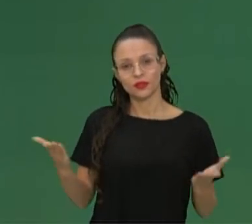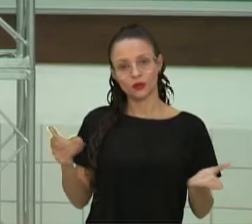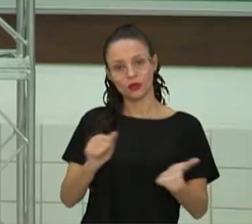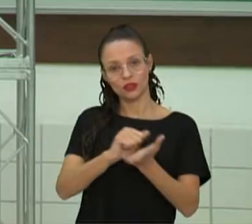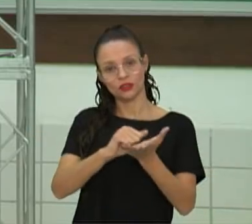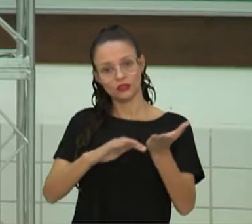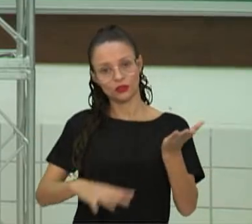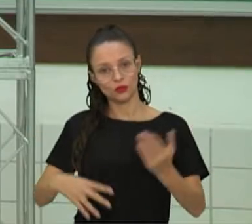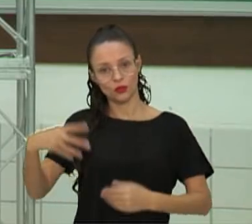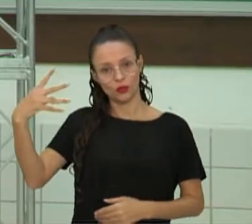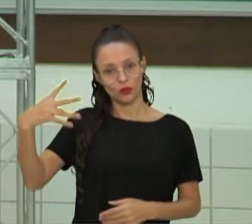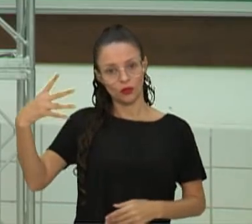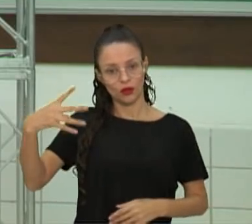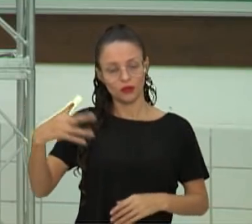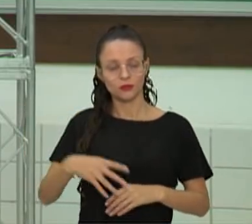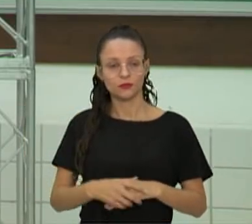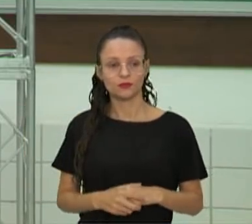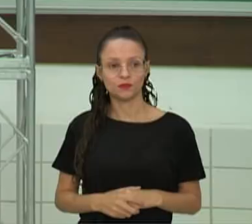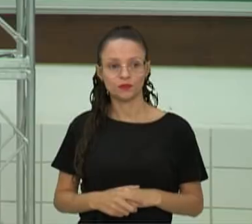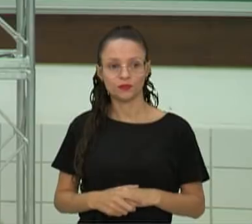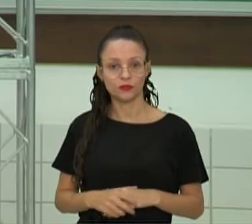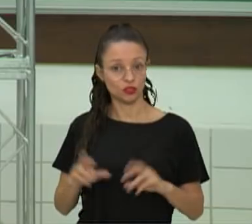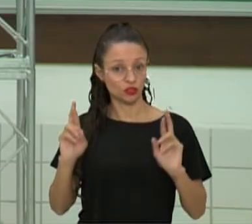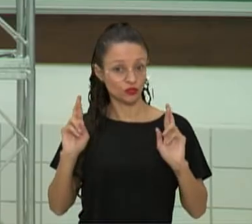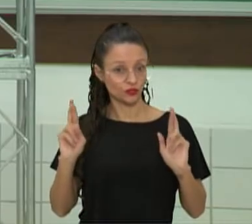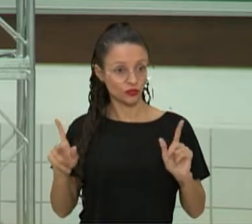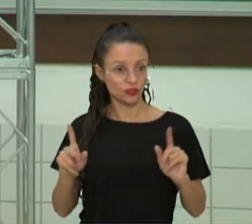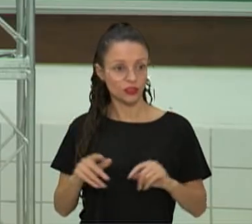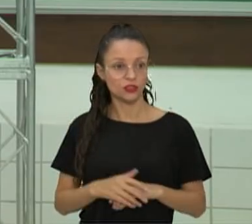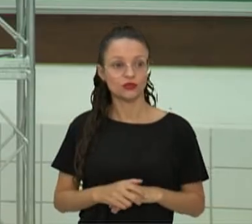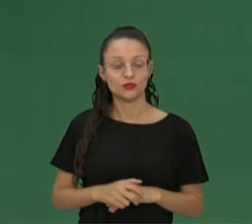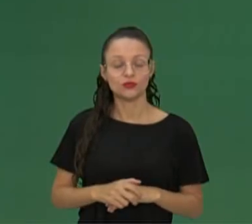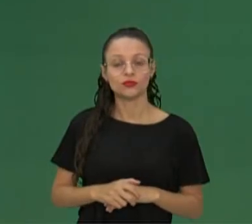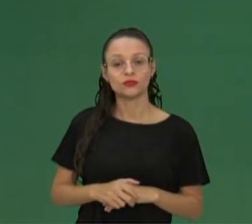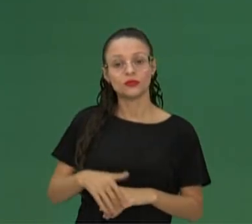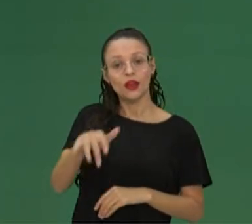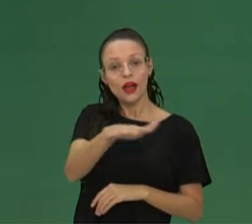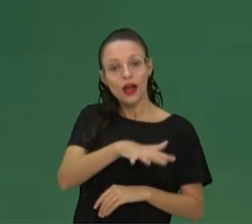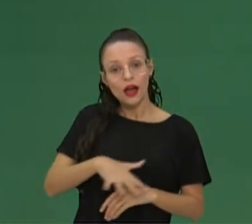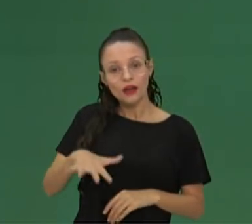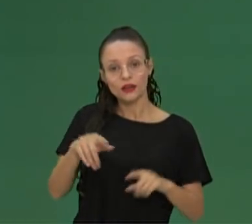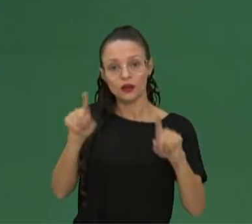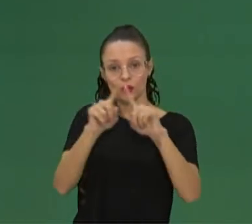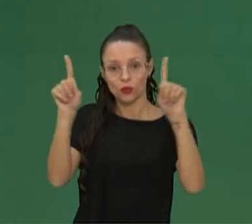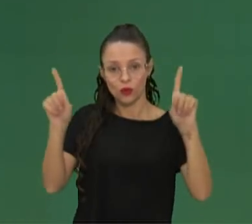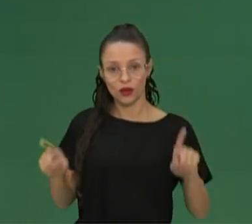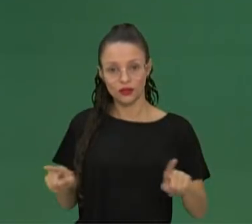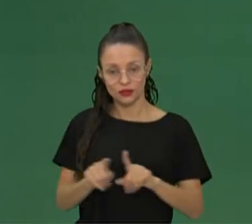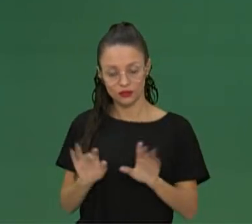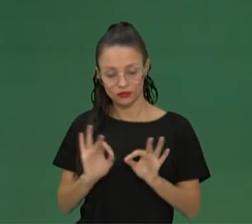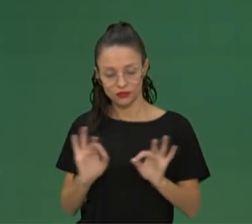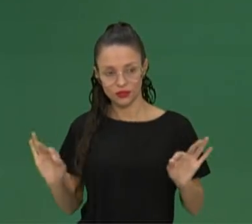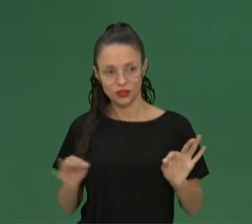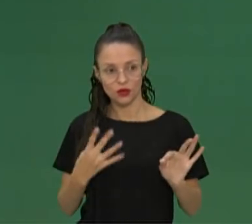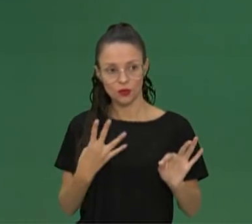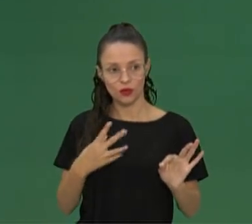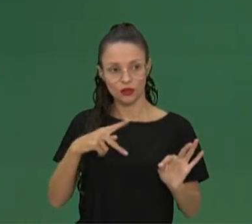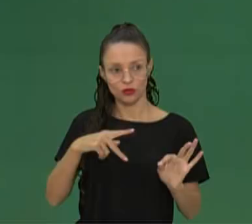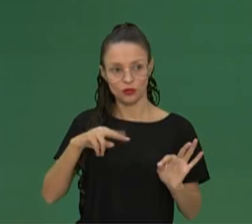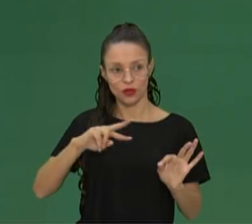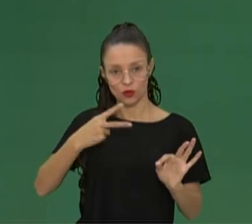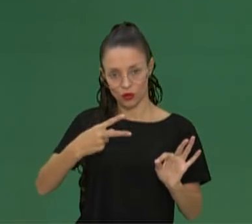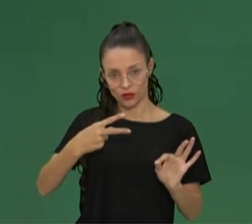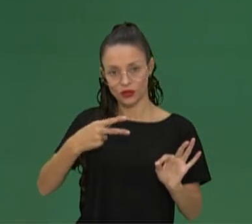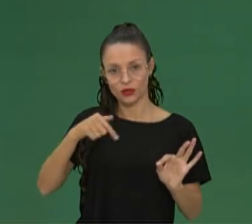Agora, nós temos aí um exercício 4. O exercício 4 já é uma ideia diferente. Eu quero a área de um quadrado que tenha lado 4p ao quadrado, que é